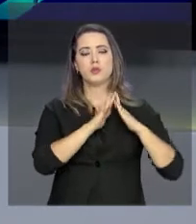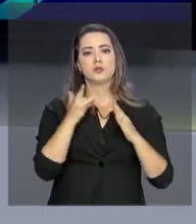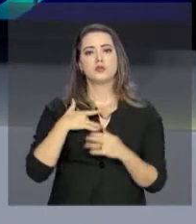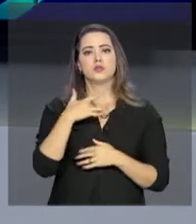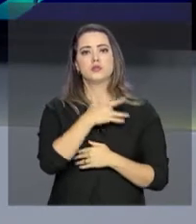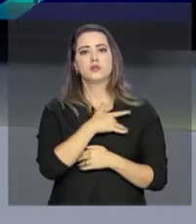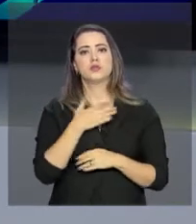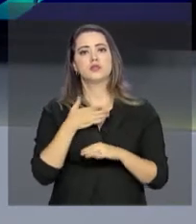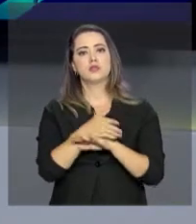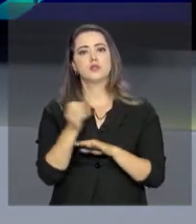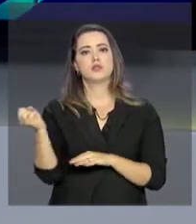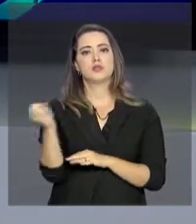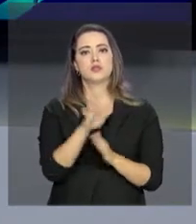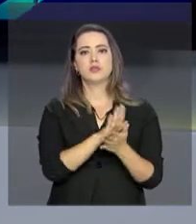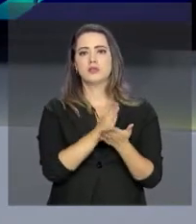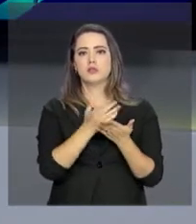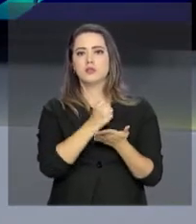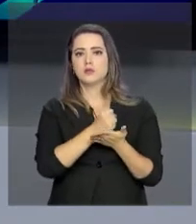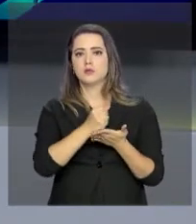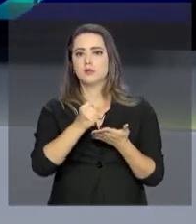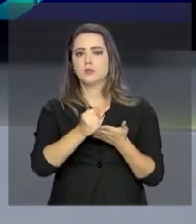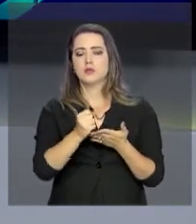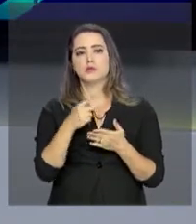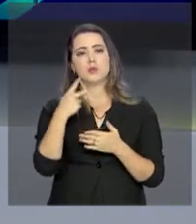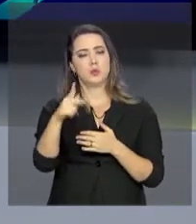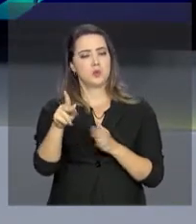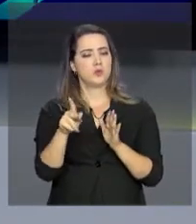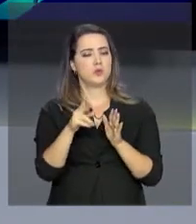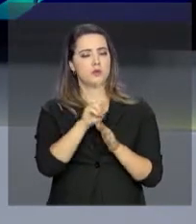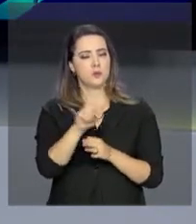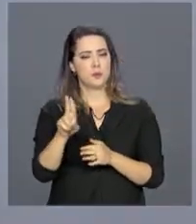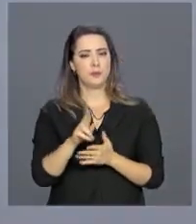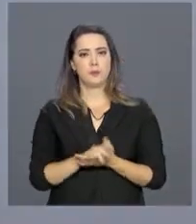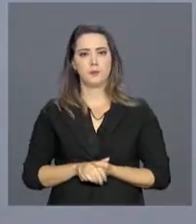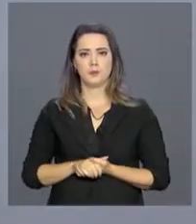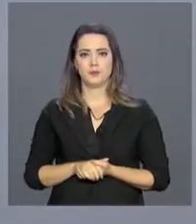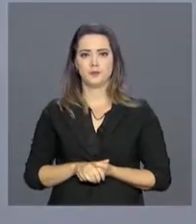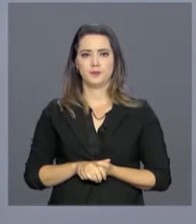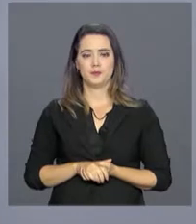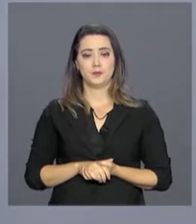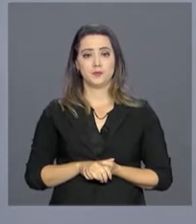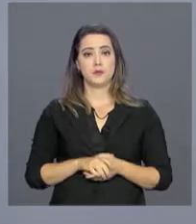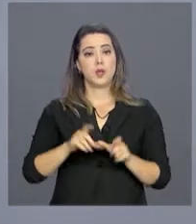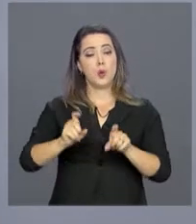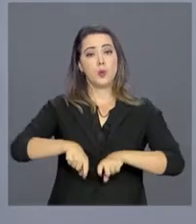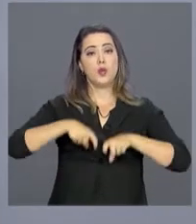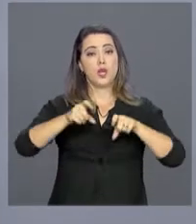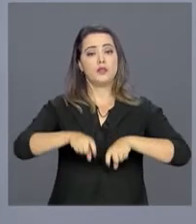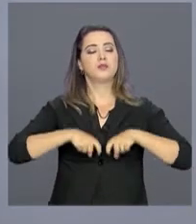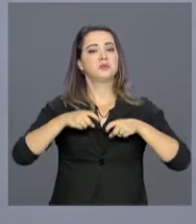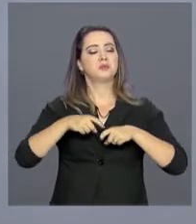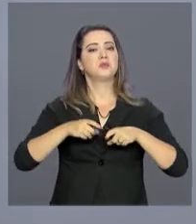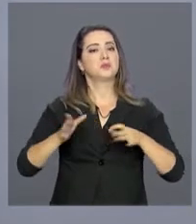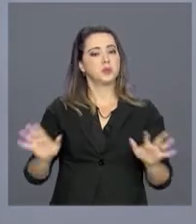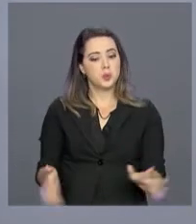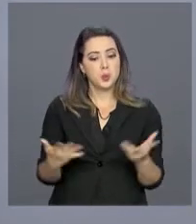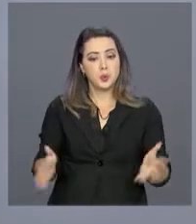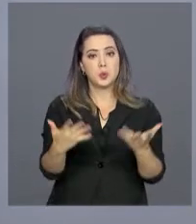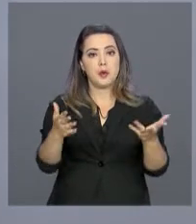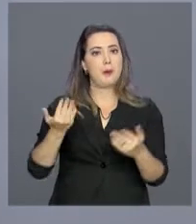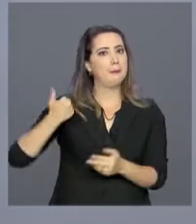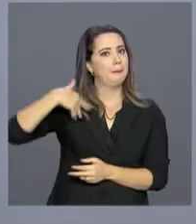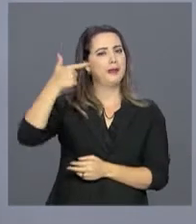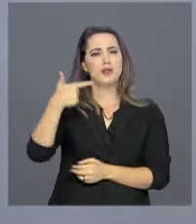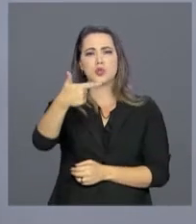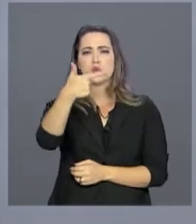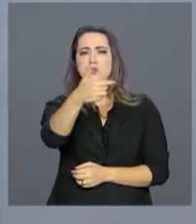de saúde e ter acesso a uma nova caderneta com seus dados. A safra de grãos do Brasil deve ultrapassar